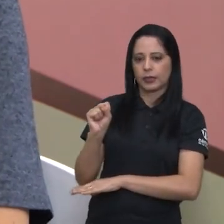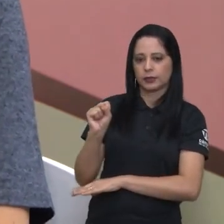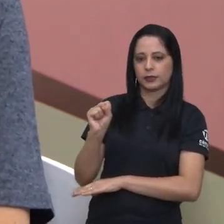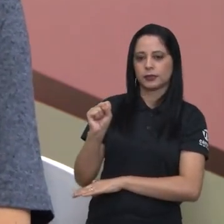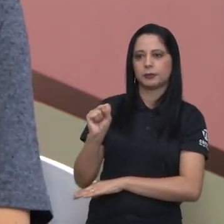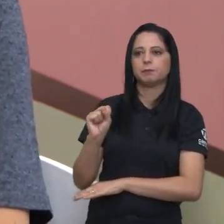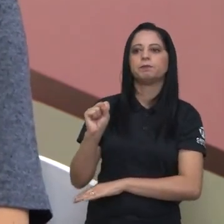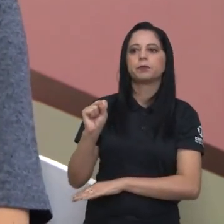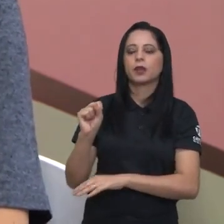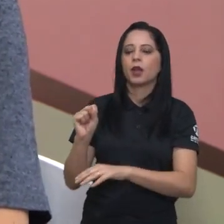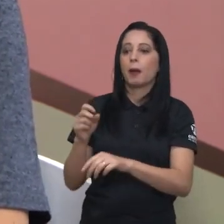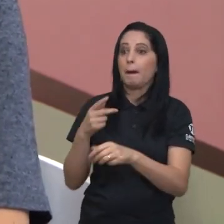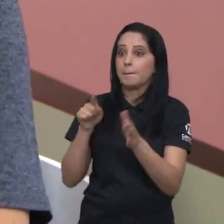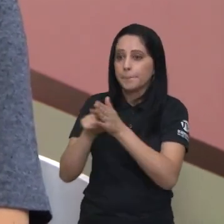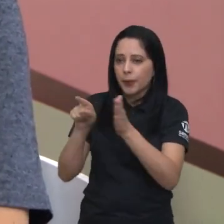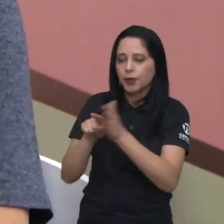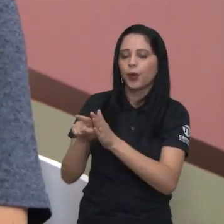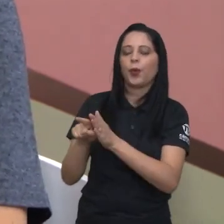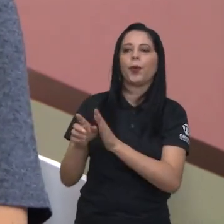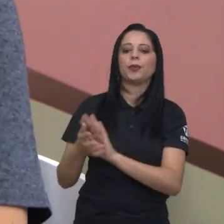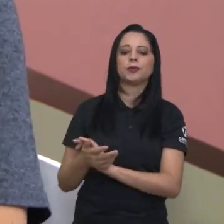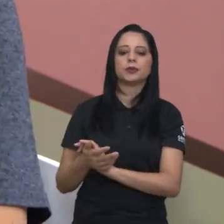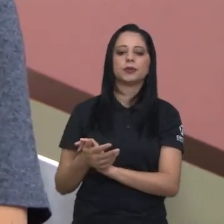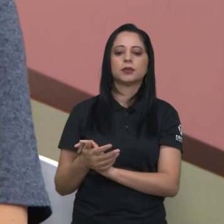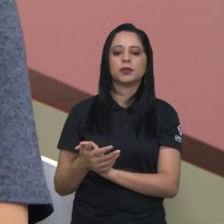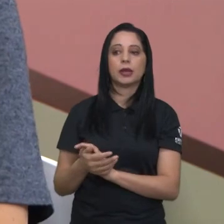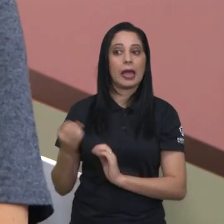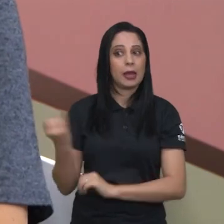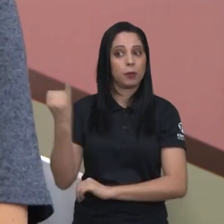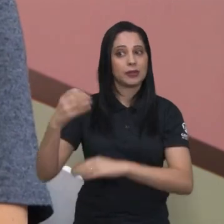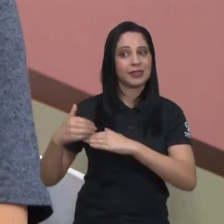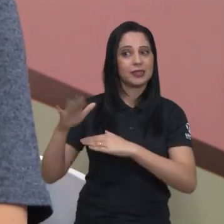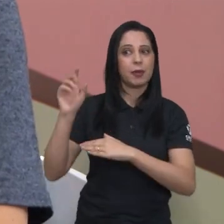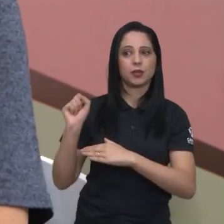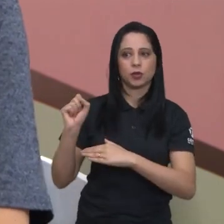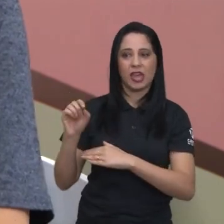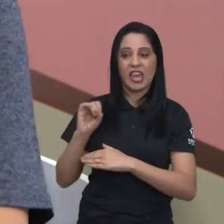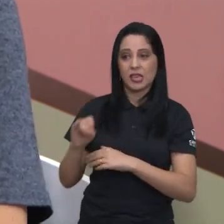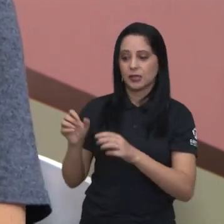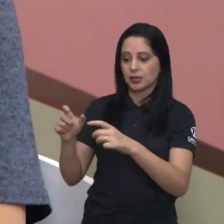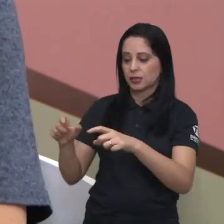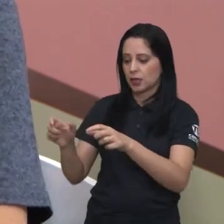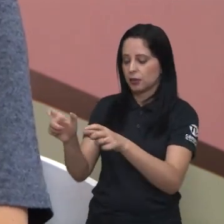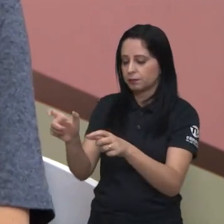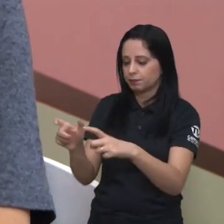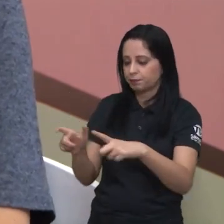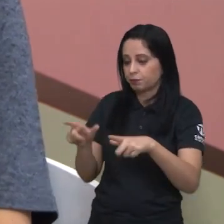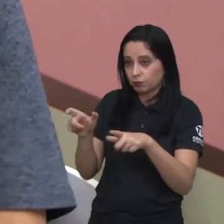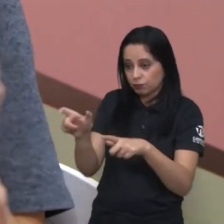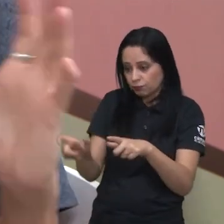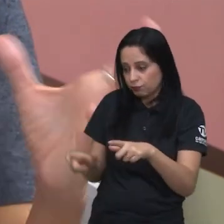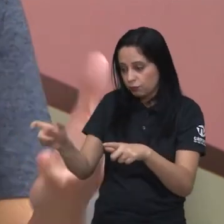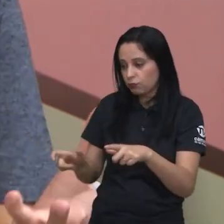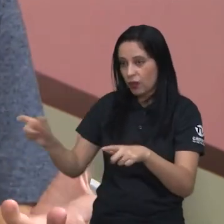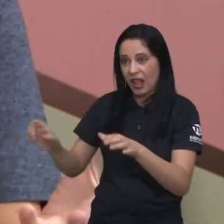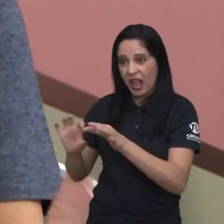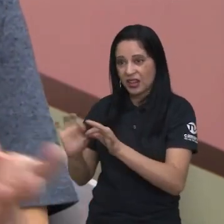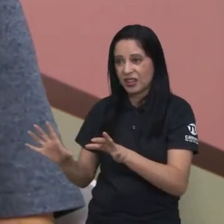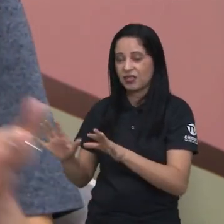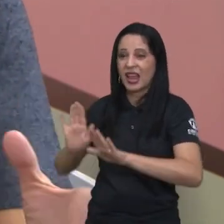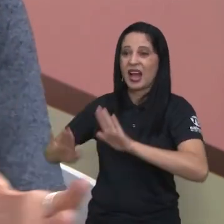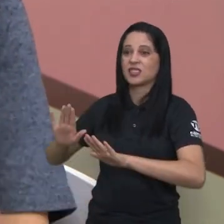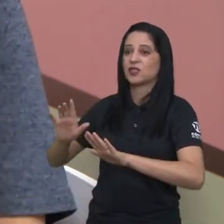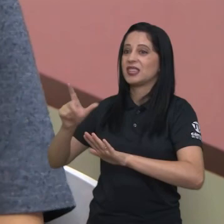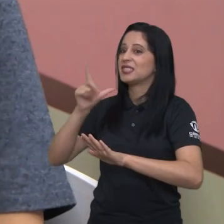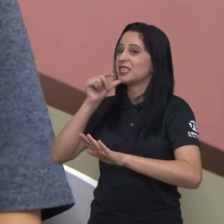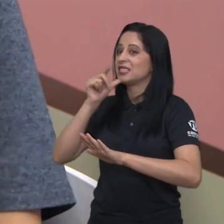ter. E assim, o mais importante, quando é um espaço público, nem sempre a gente vai ter água potável, a gente não vai ter esse controle dos